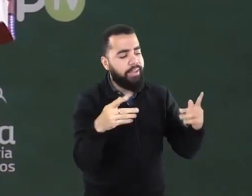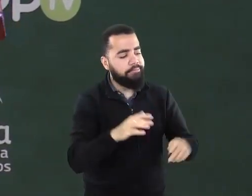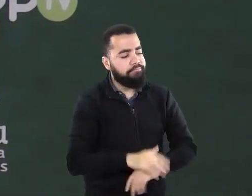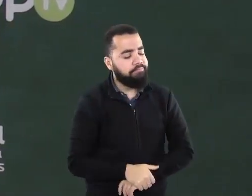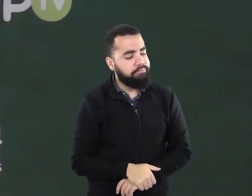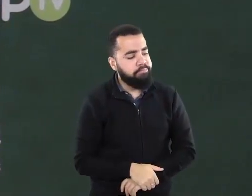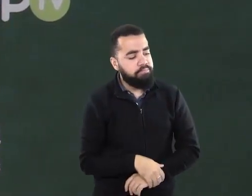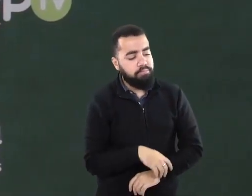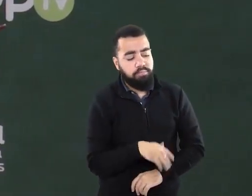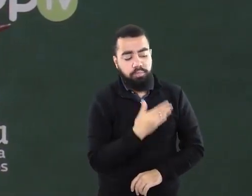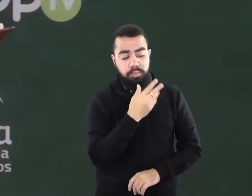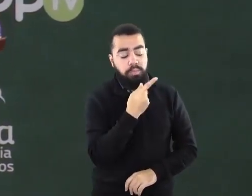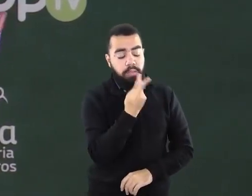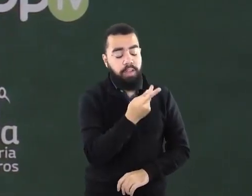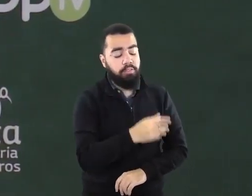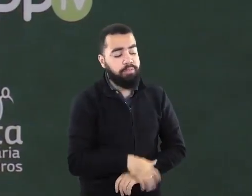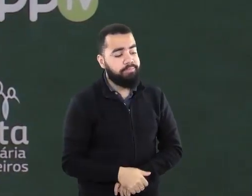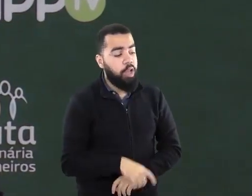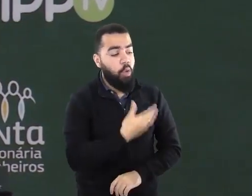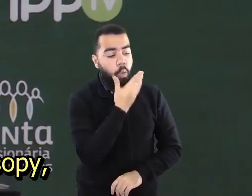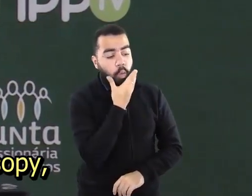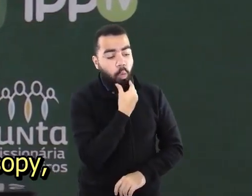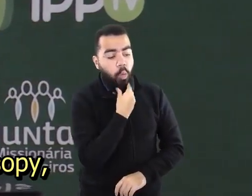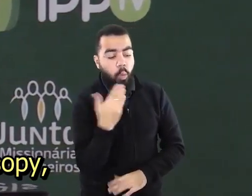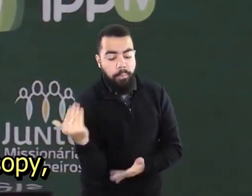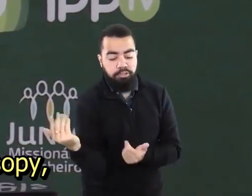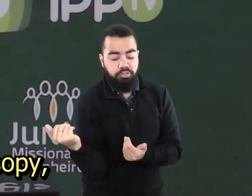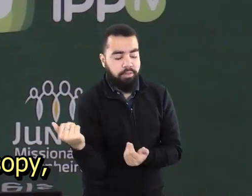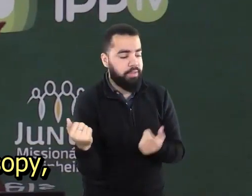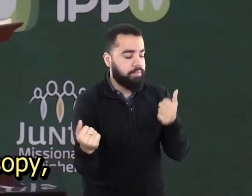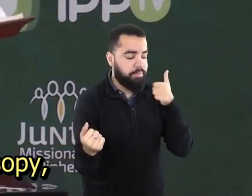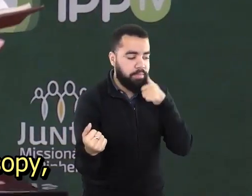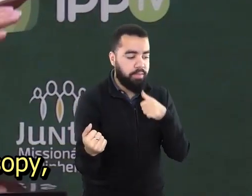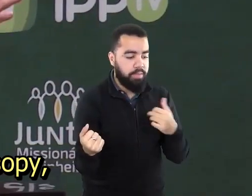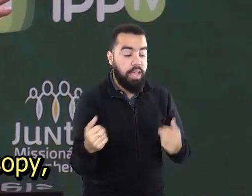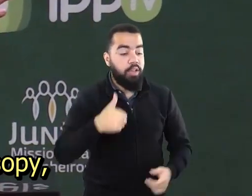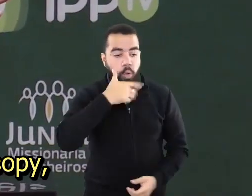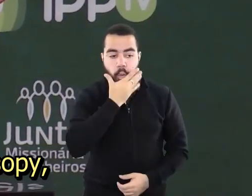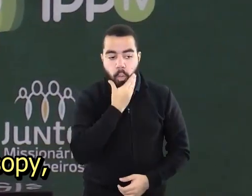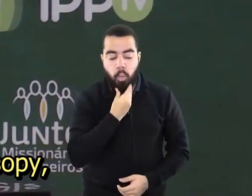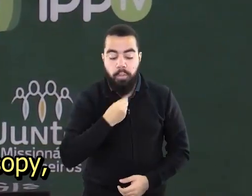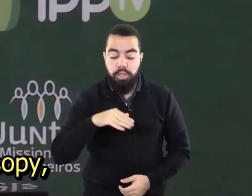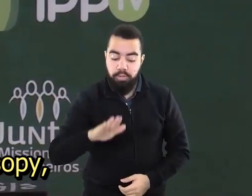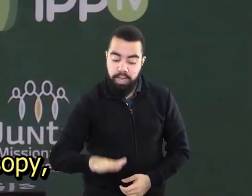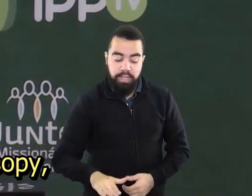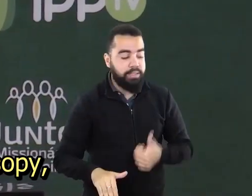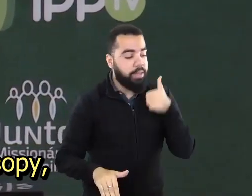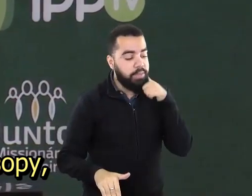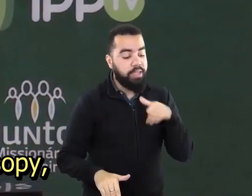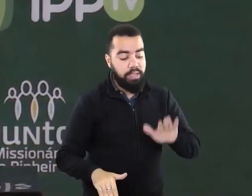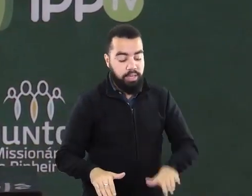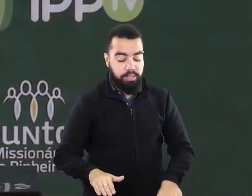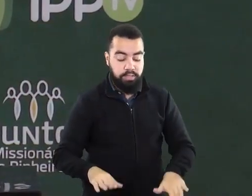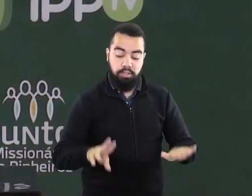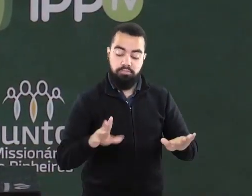rapaz, um menino e uma menina, duas crianças, estiverem assistindo um programa de televisão,